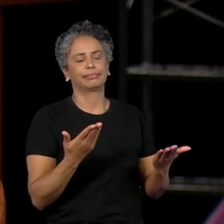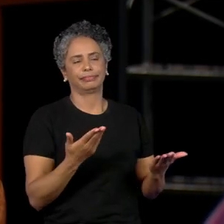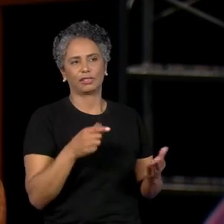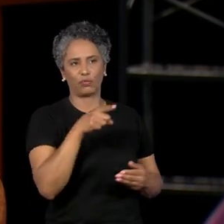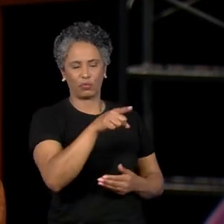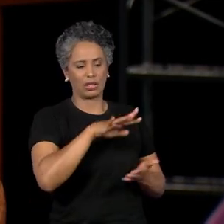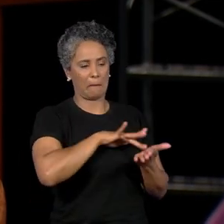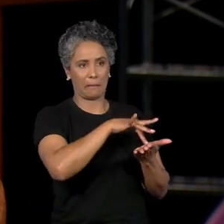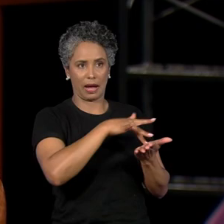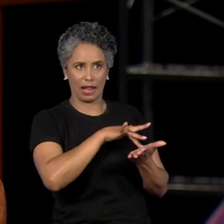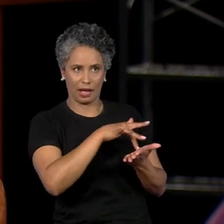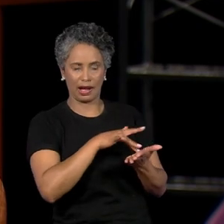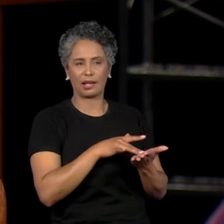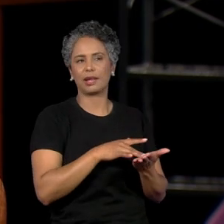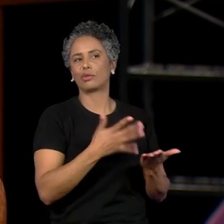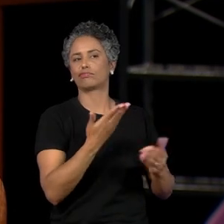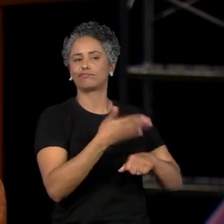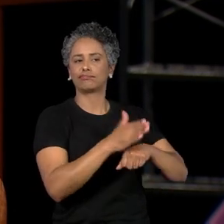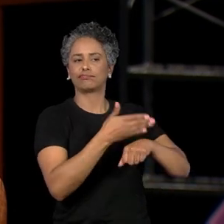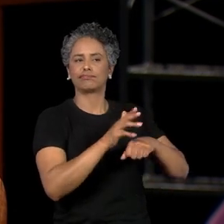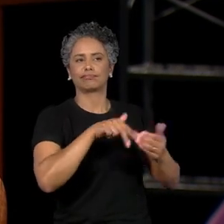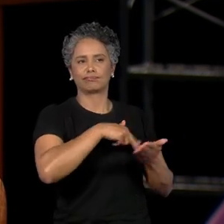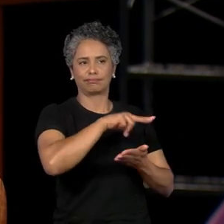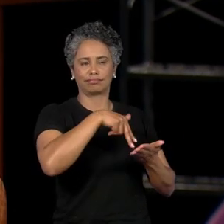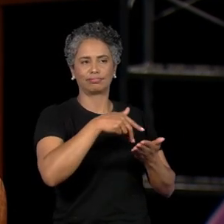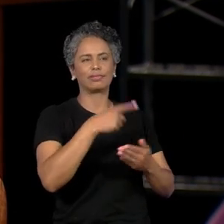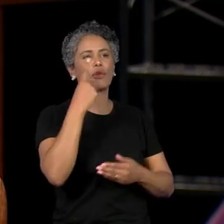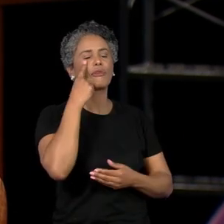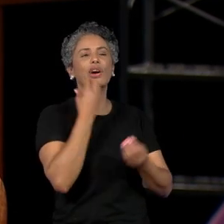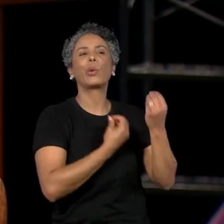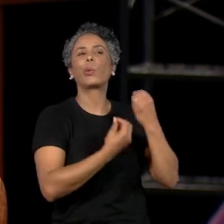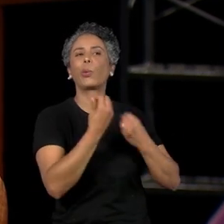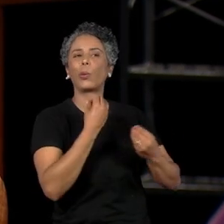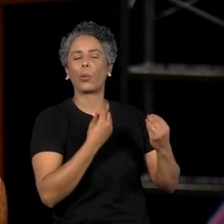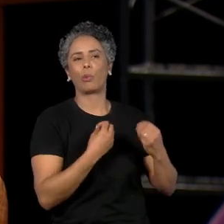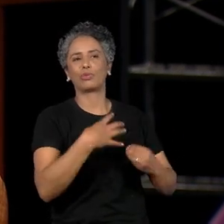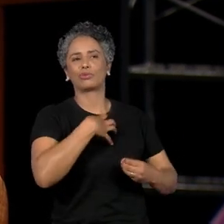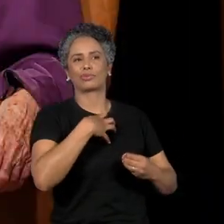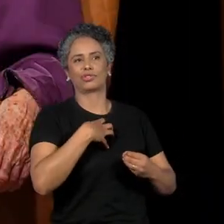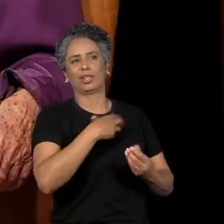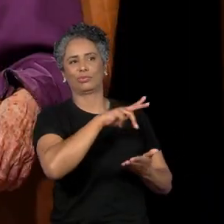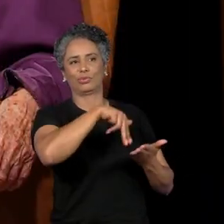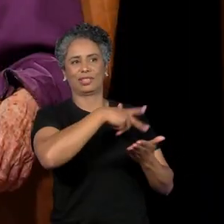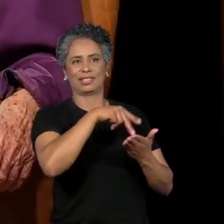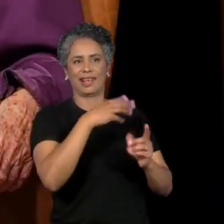bailarino e coreógrafo, vamos dar uma olhada num quadro que a gente preparou sobre essa arte milenar?